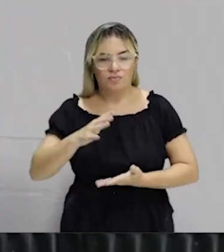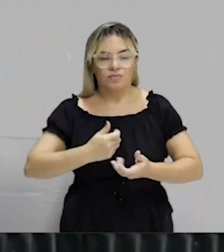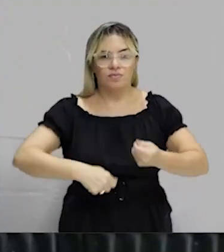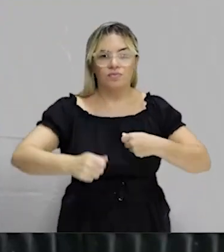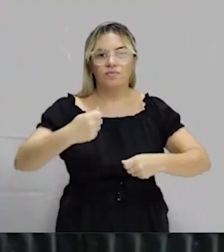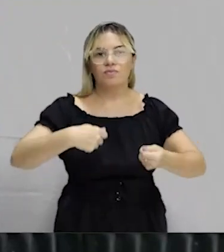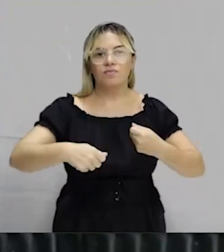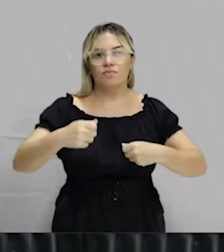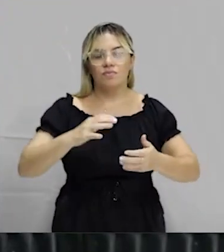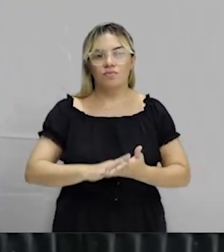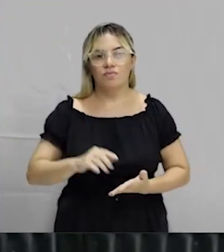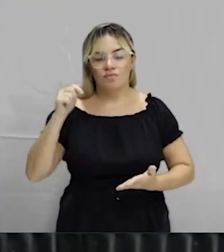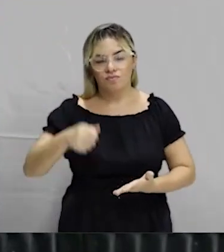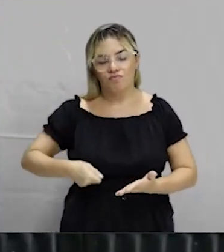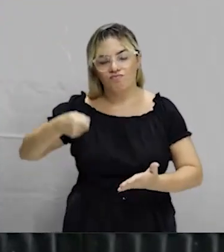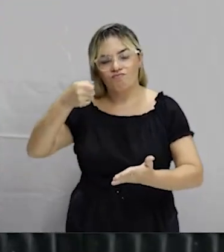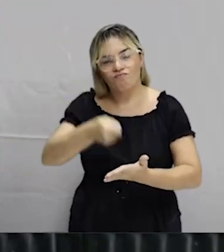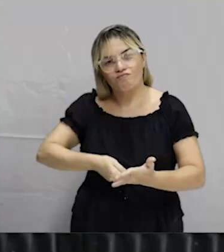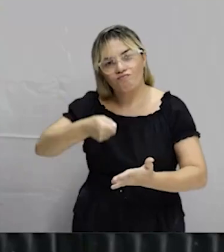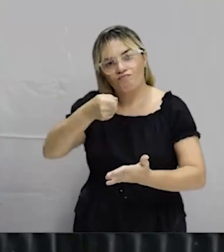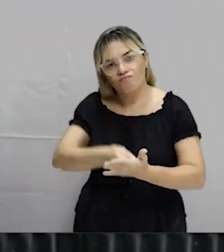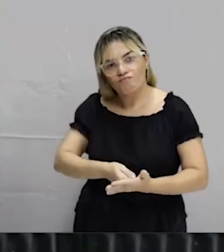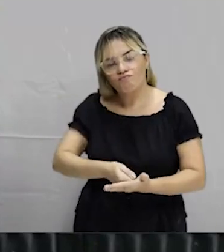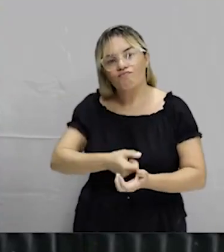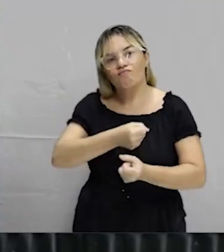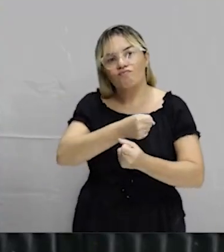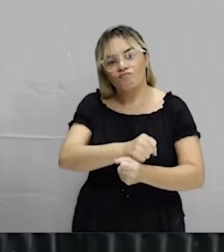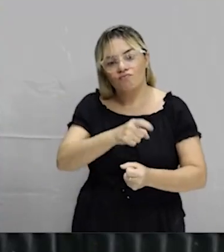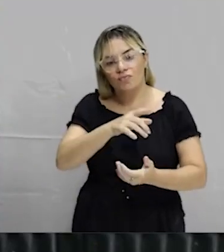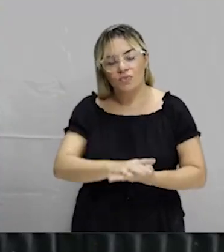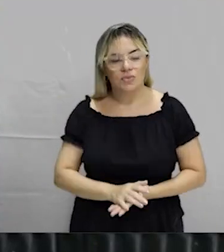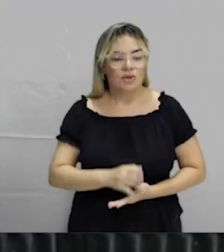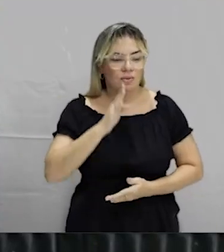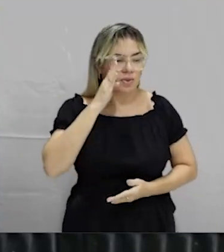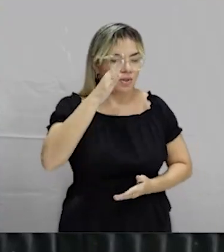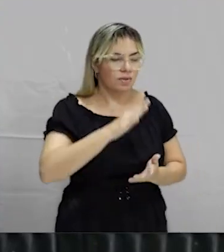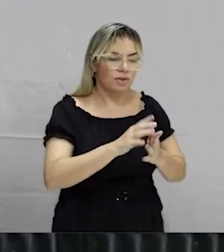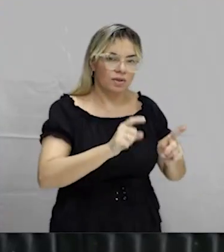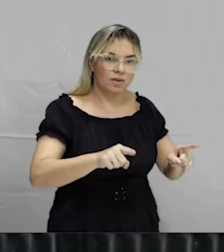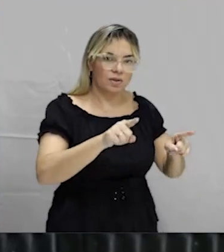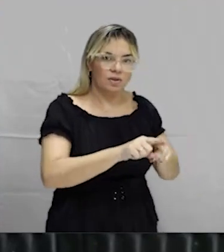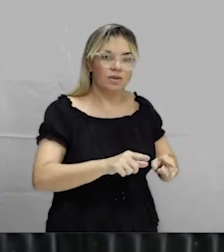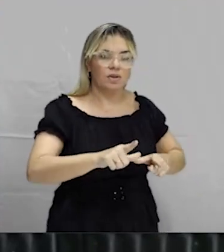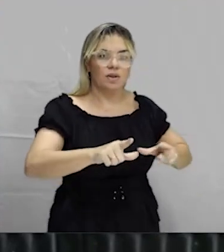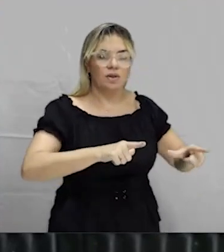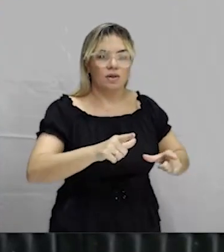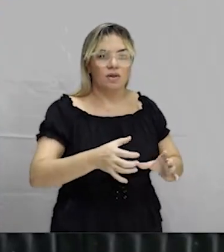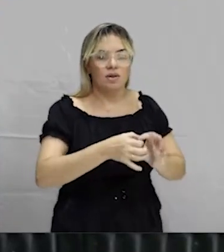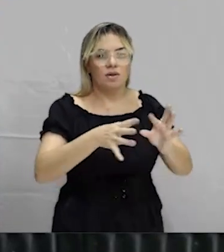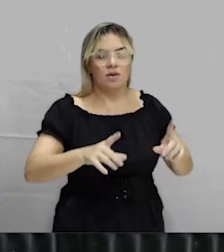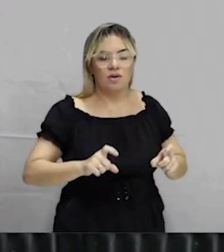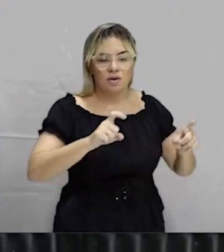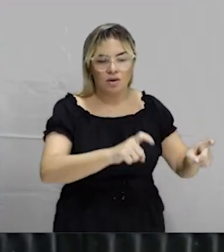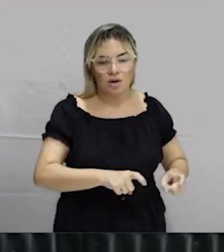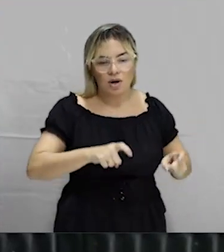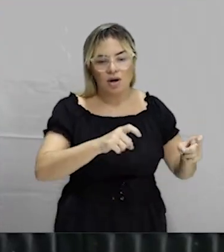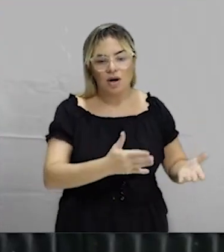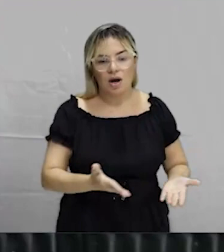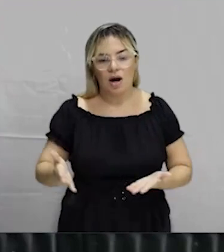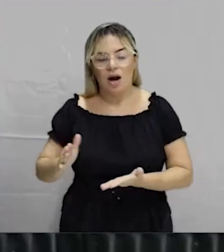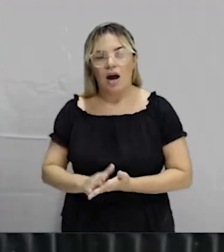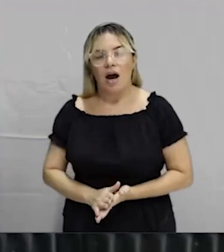servidão, certo? Servidão principalmente de agricultores livres. Quando você fala da produção